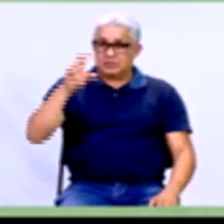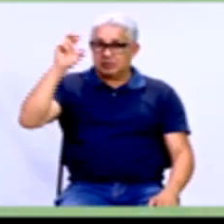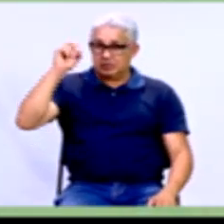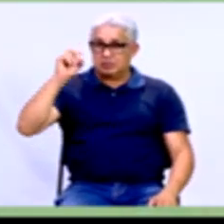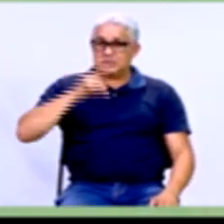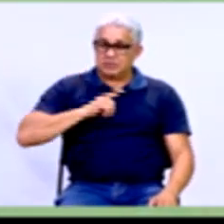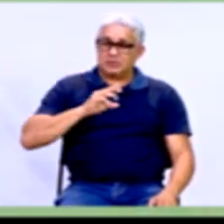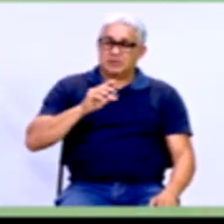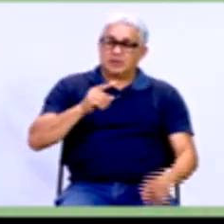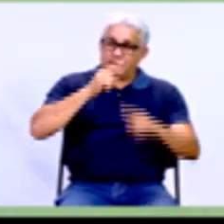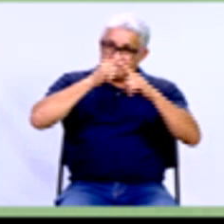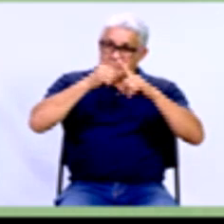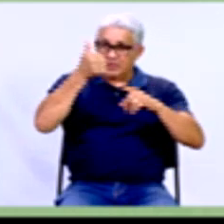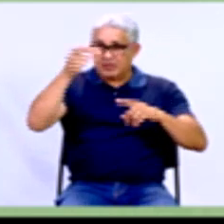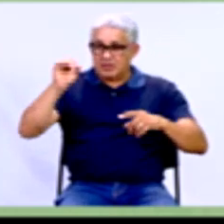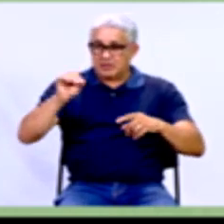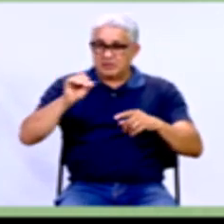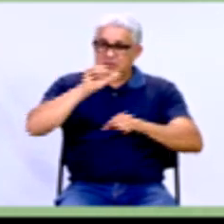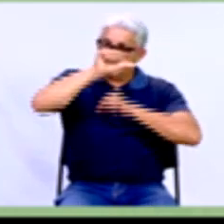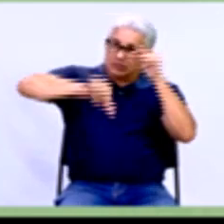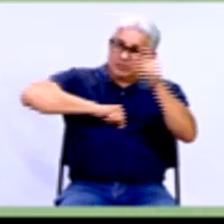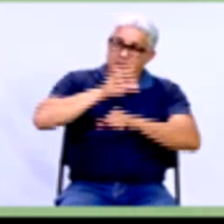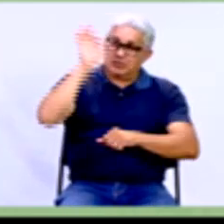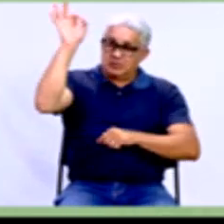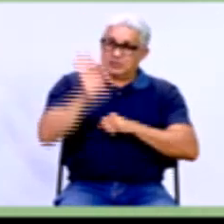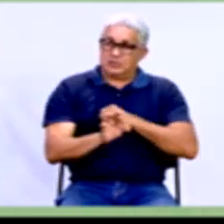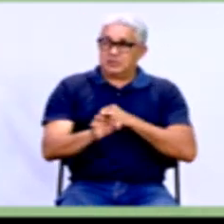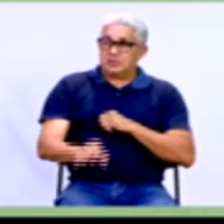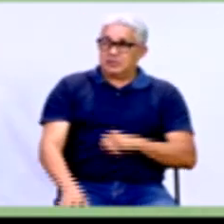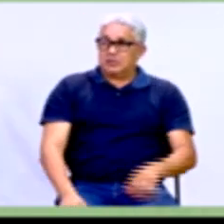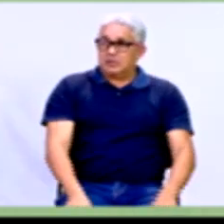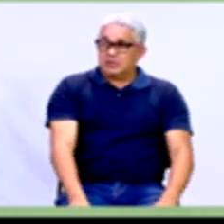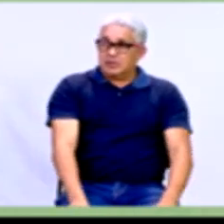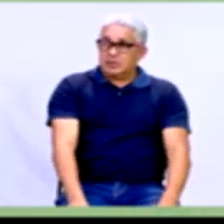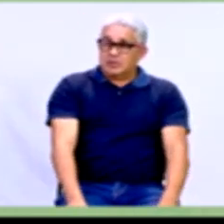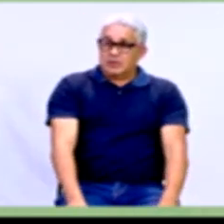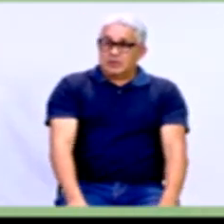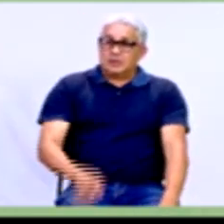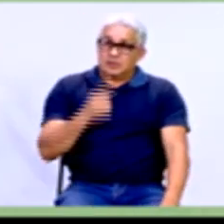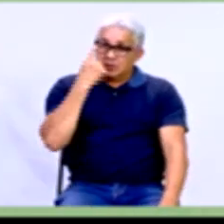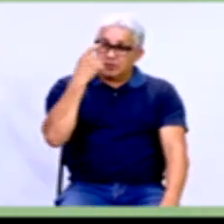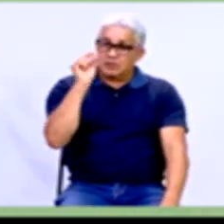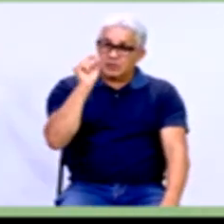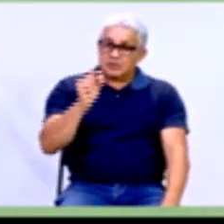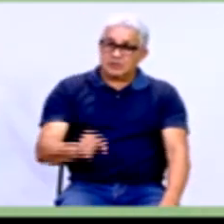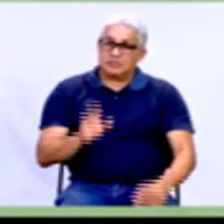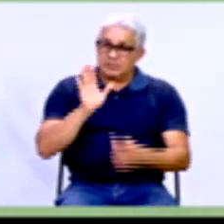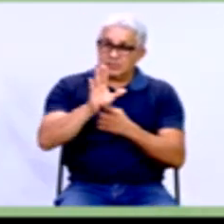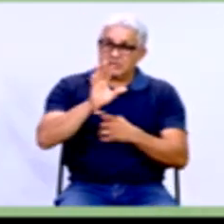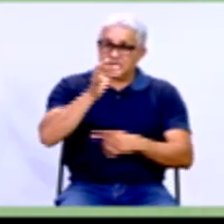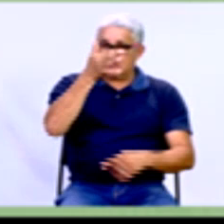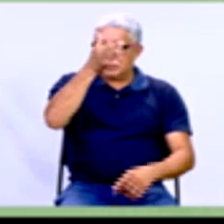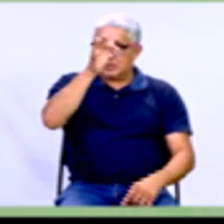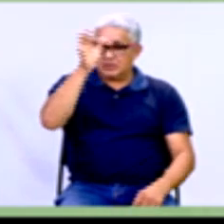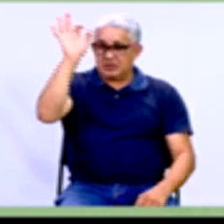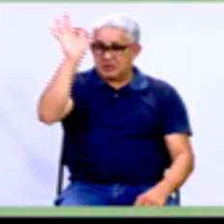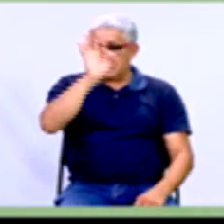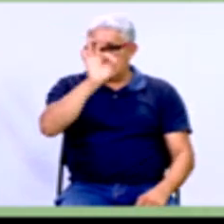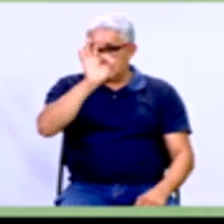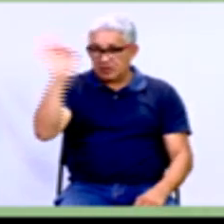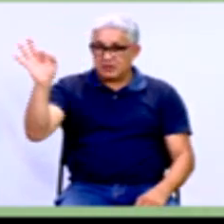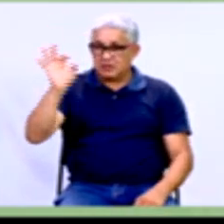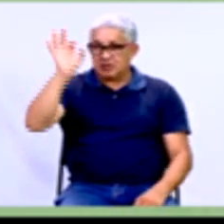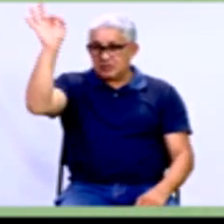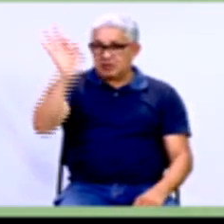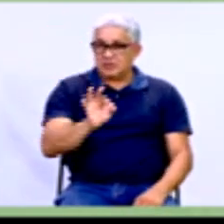vezes 100 aqui para a gente transformar em porcentagem. Então, eu tenho aqui, eu acho mais interessante quando a gente mostra em porcentagem, né? A gente